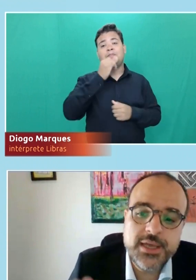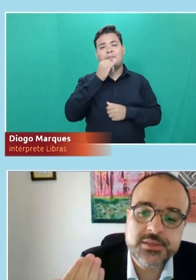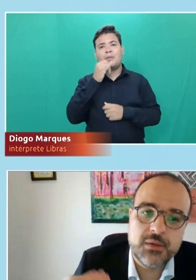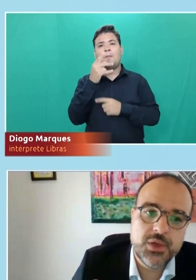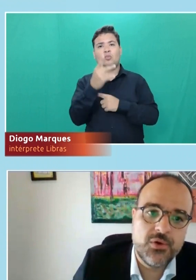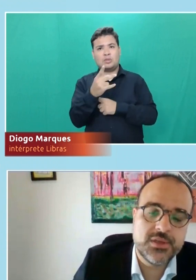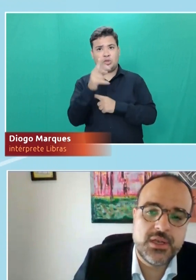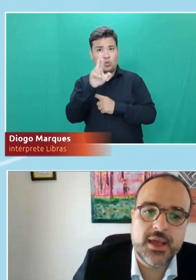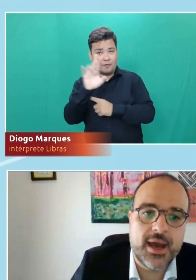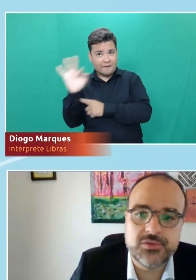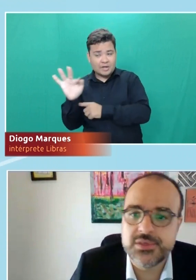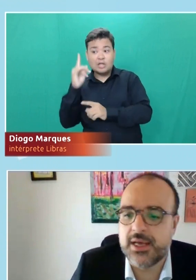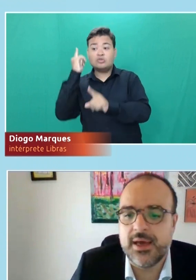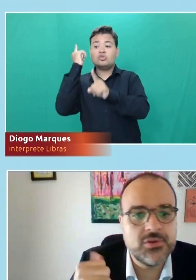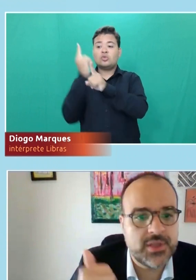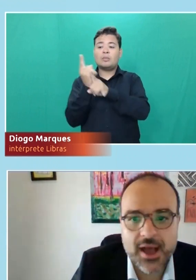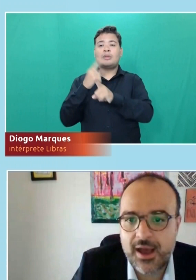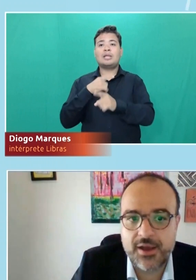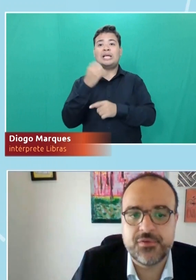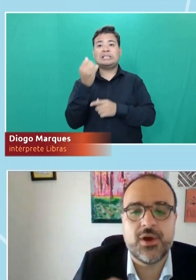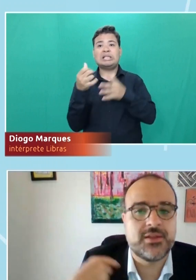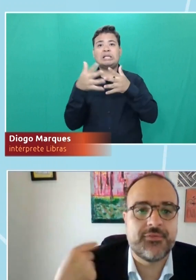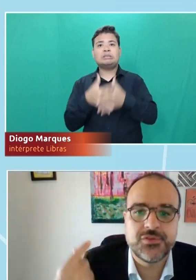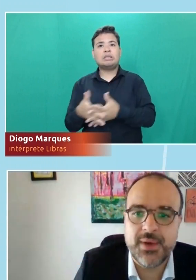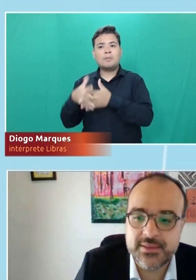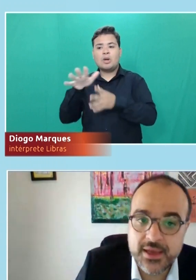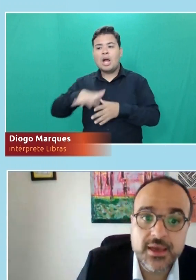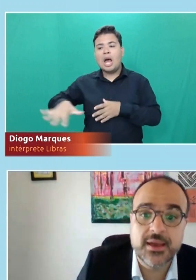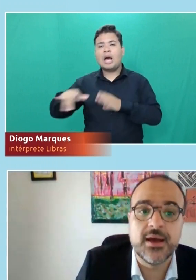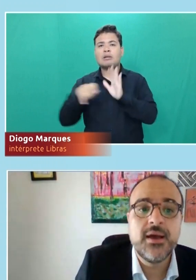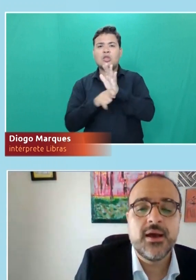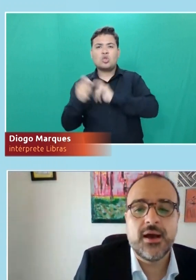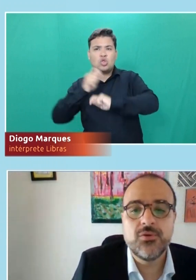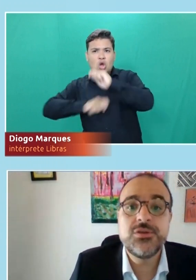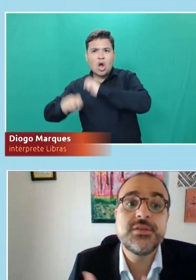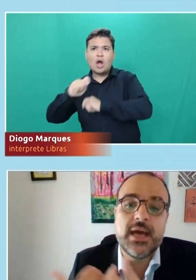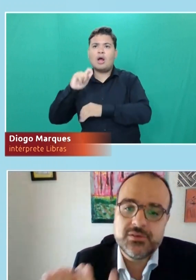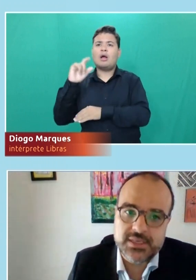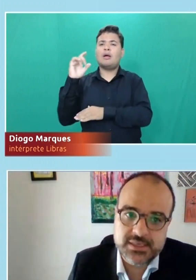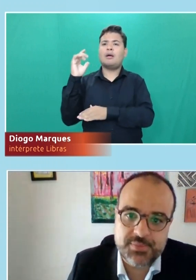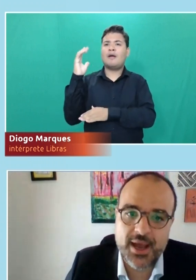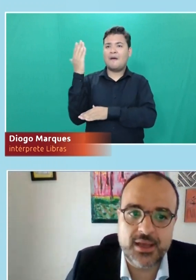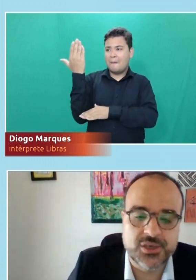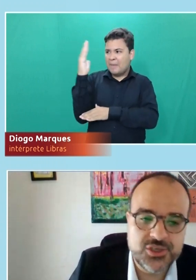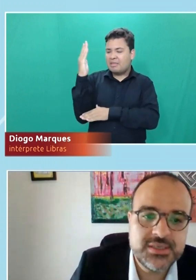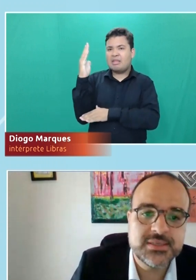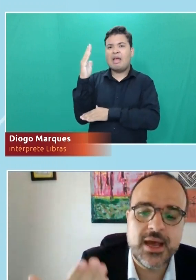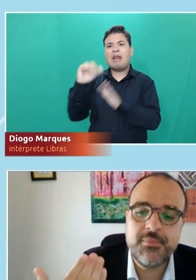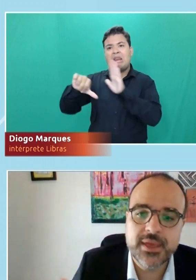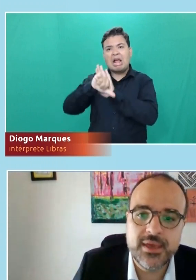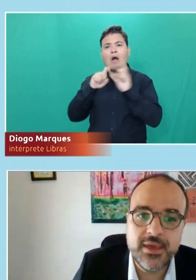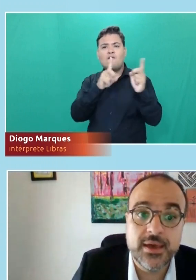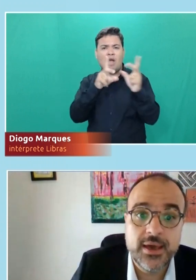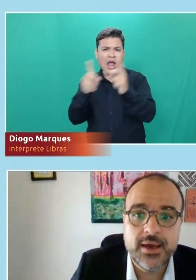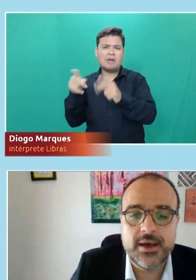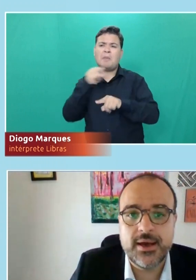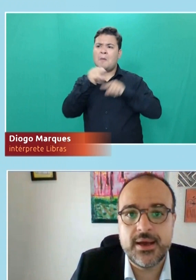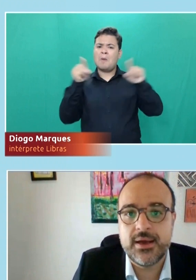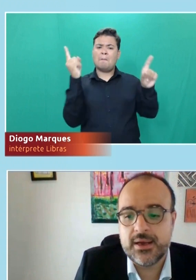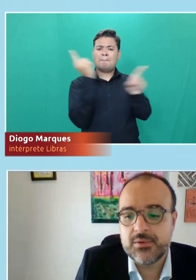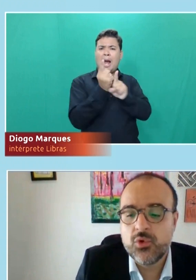identificou 6 caminhões ligados a narcotráfico, a tráfico de madeira, utilizados nessas práticas. Já se sabe